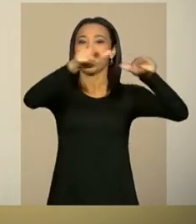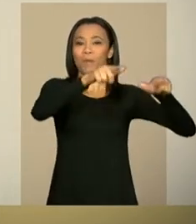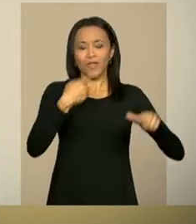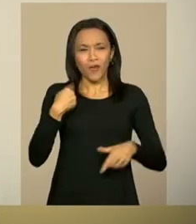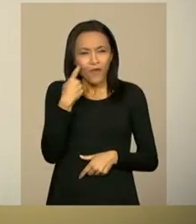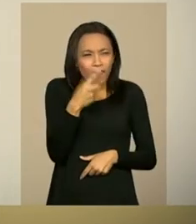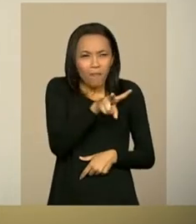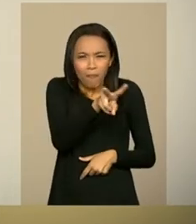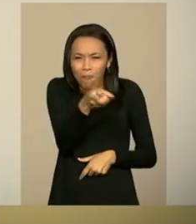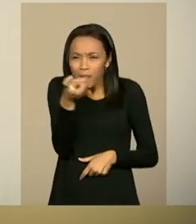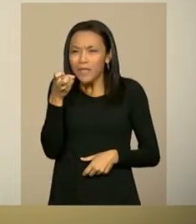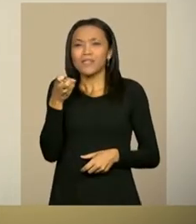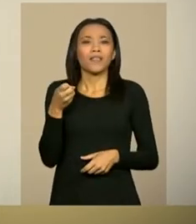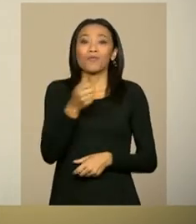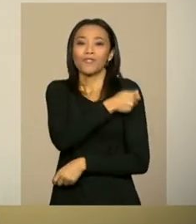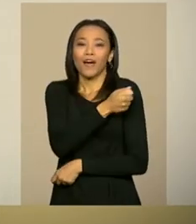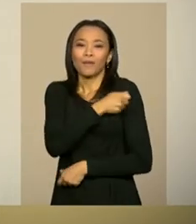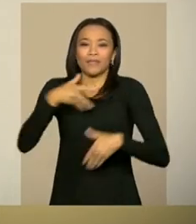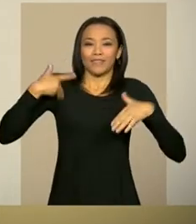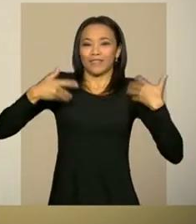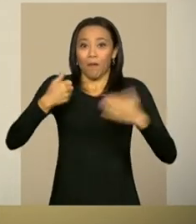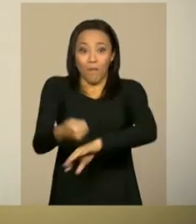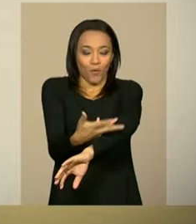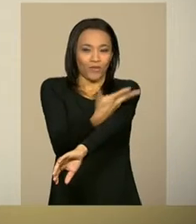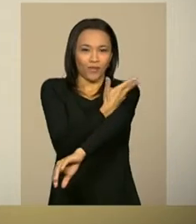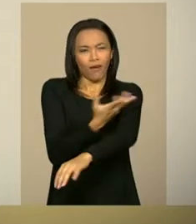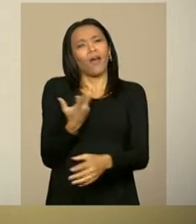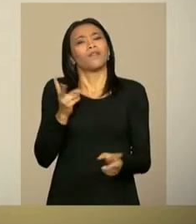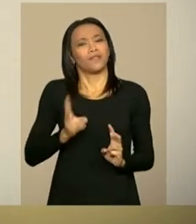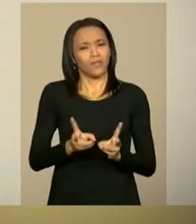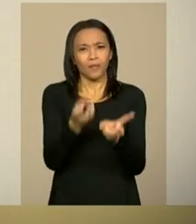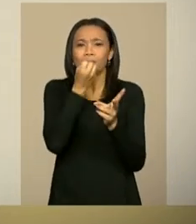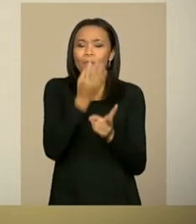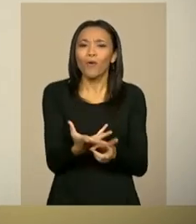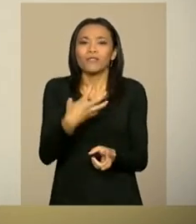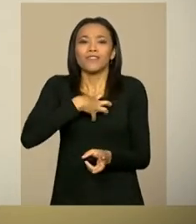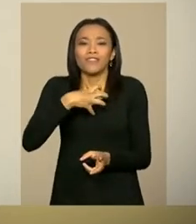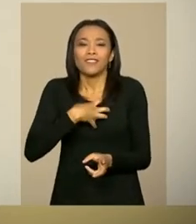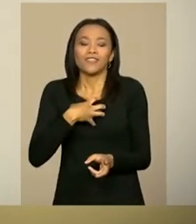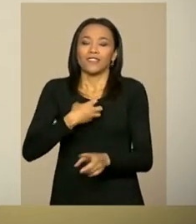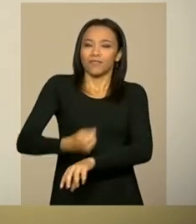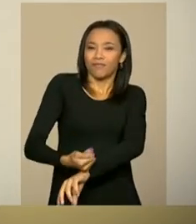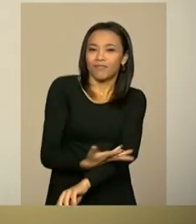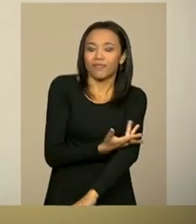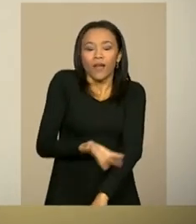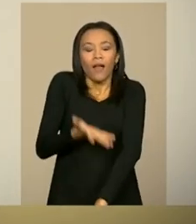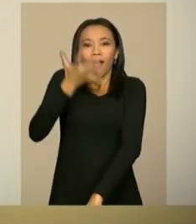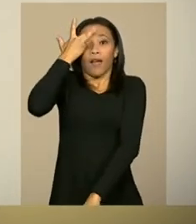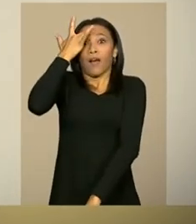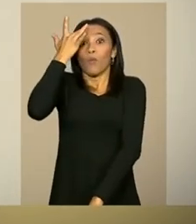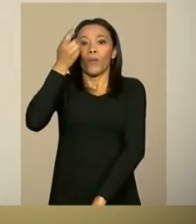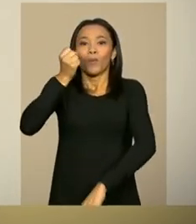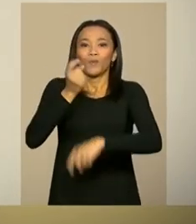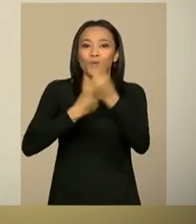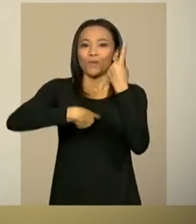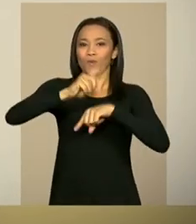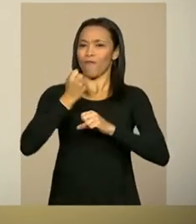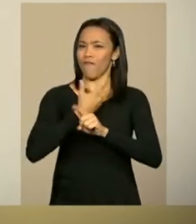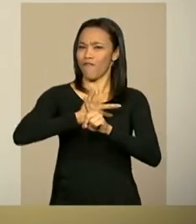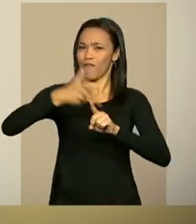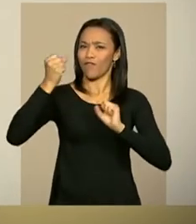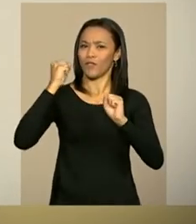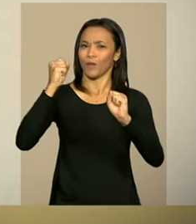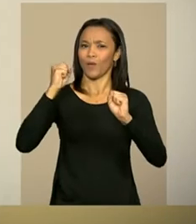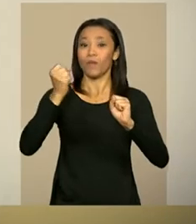emoção dos alunos pelo Brasil afora é sempre muito bom vivenciar aquele momento Luciano que marca uma conquista que marca uma vitória